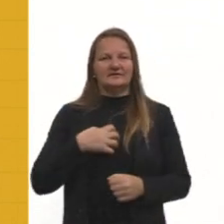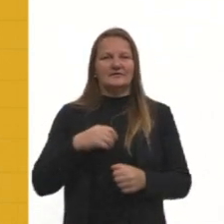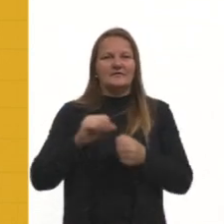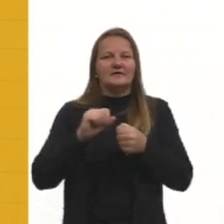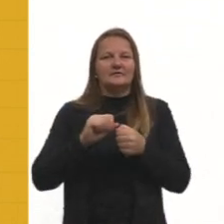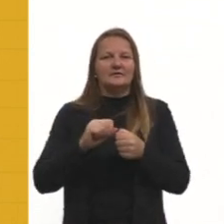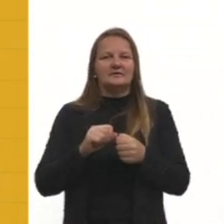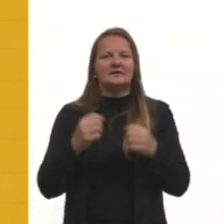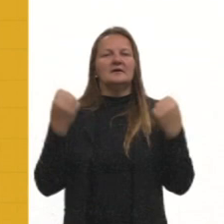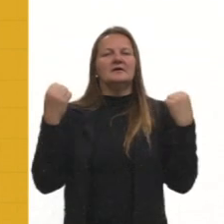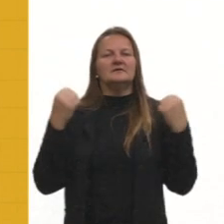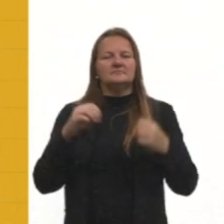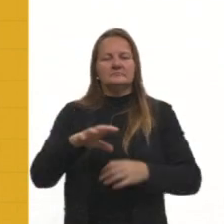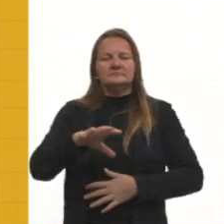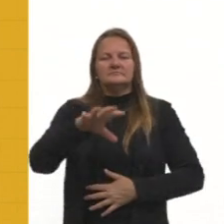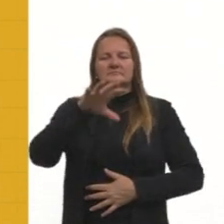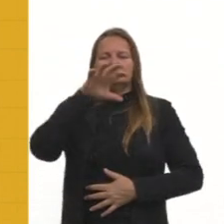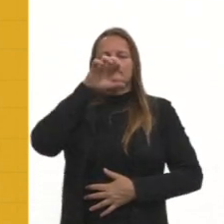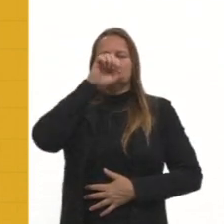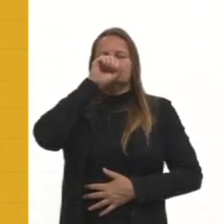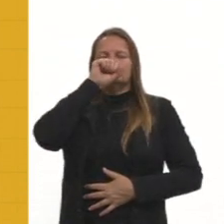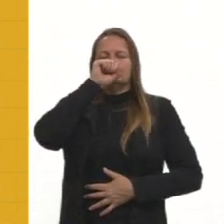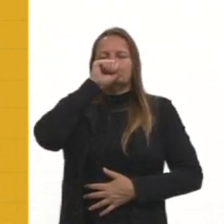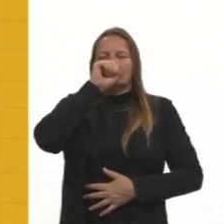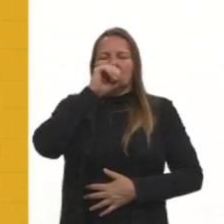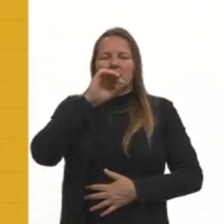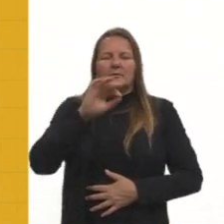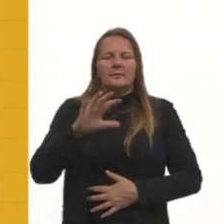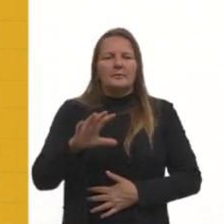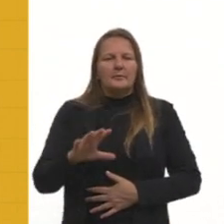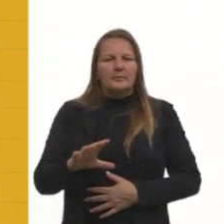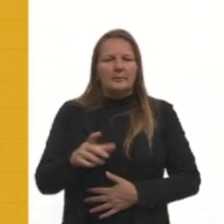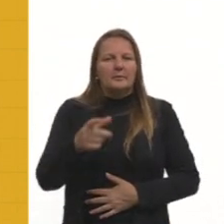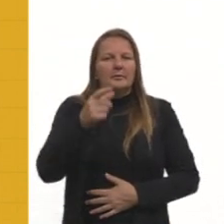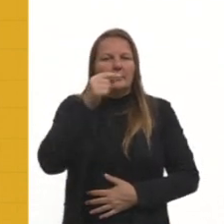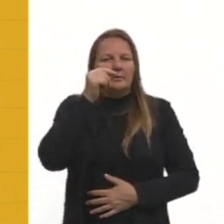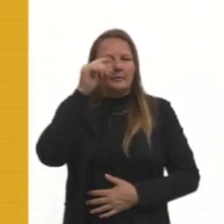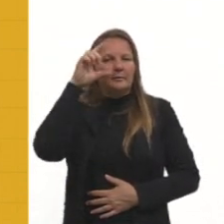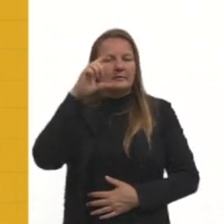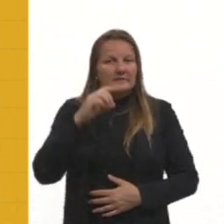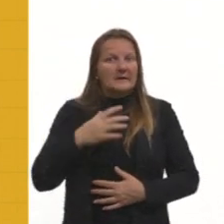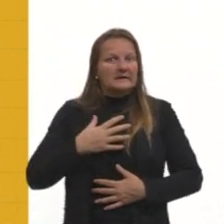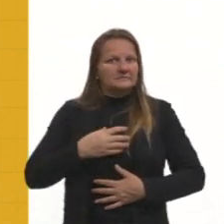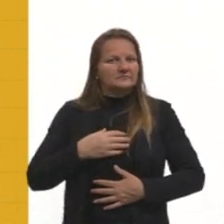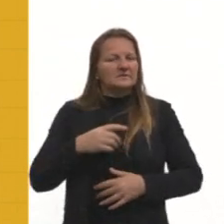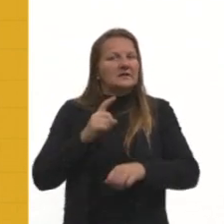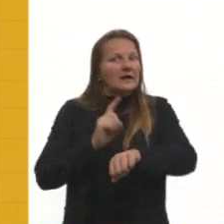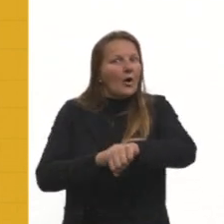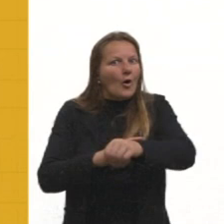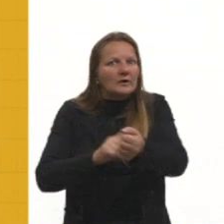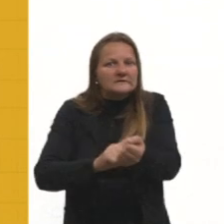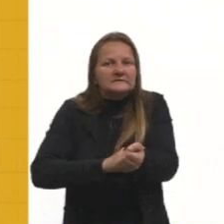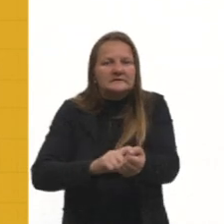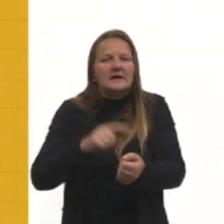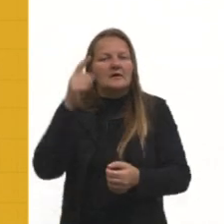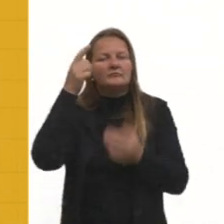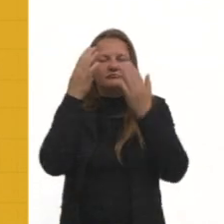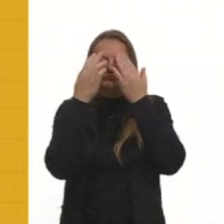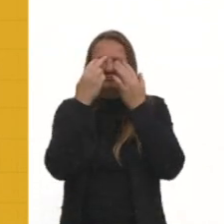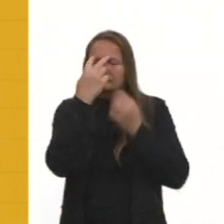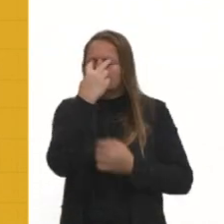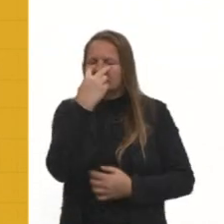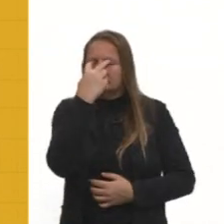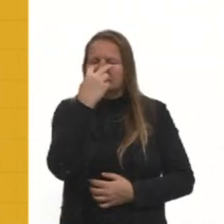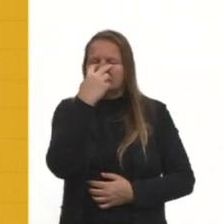exercícios de respiração relaxamento são boas dicas na hora do nervosismo fecha os olhos